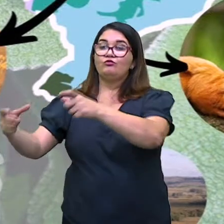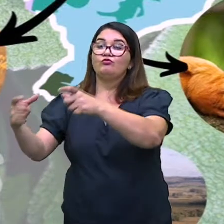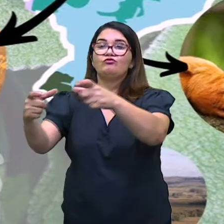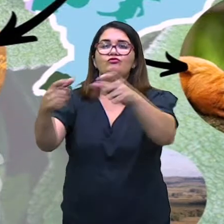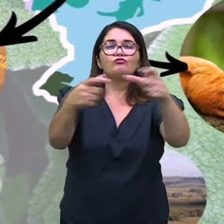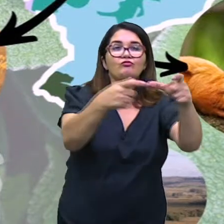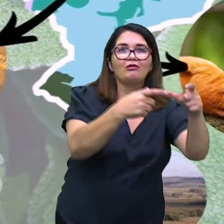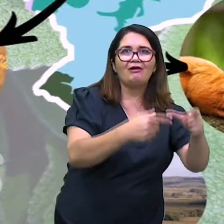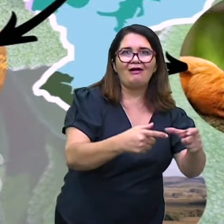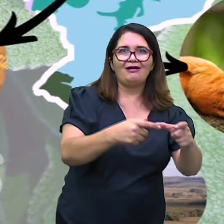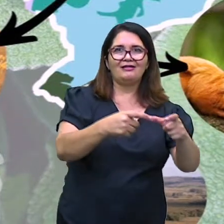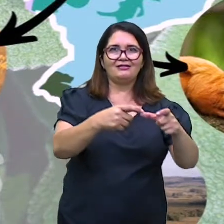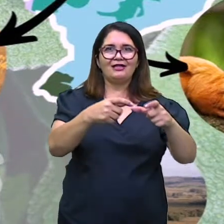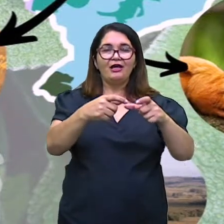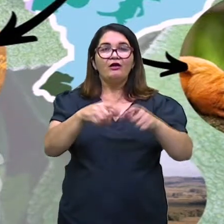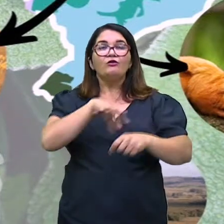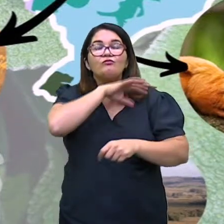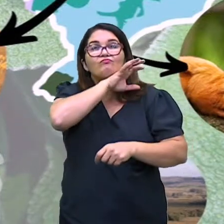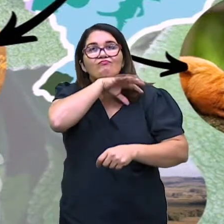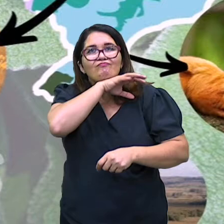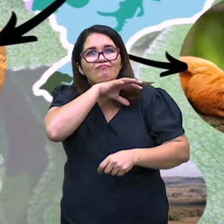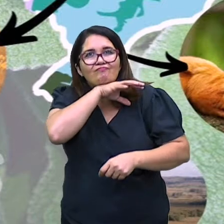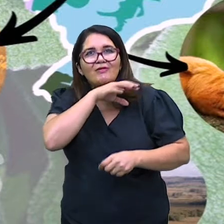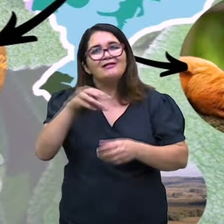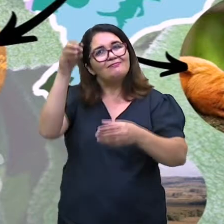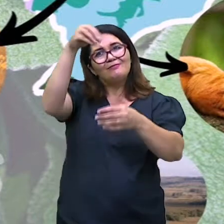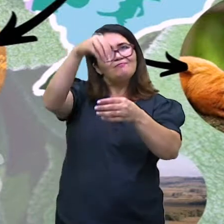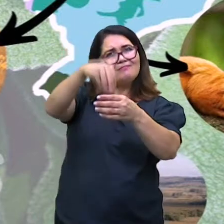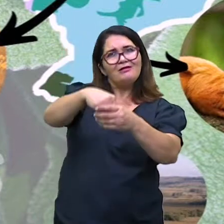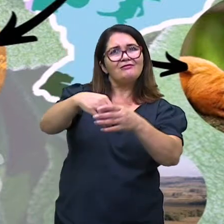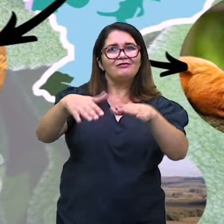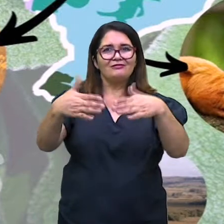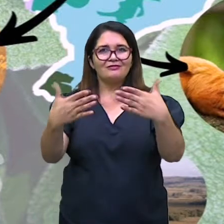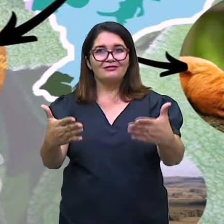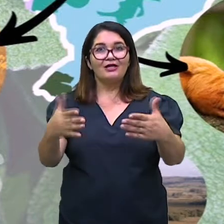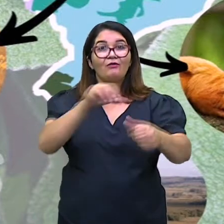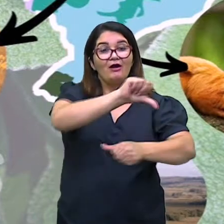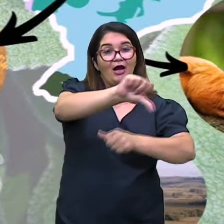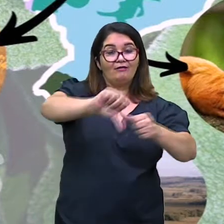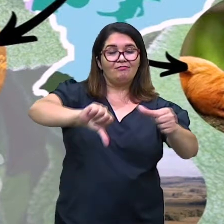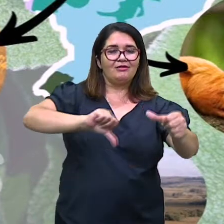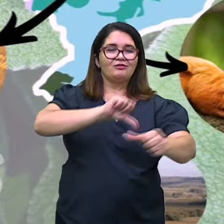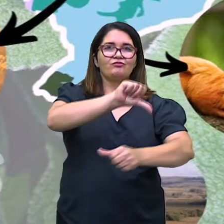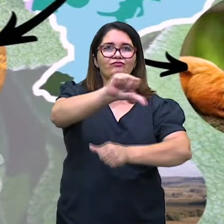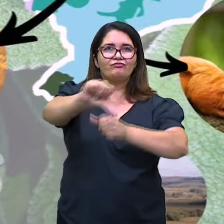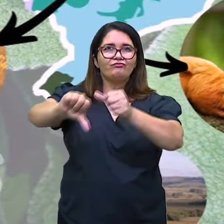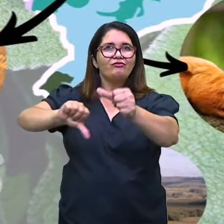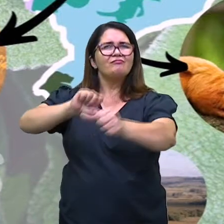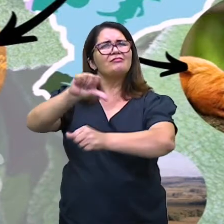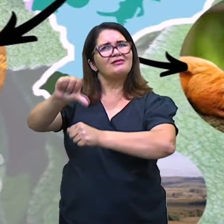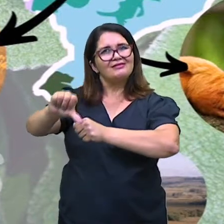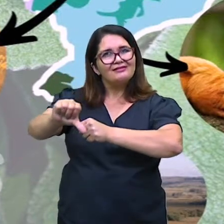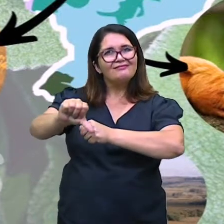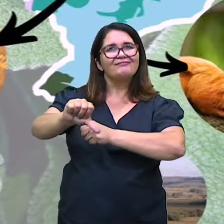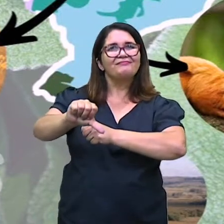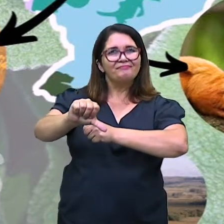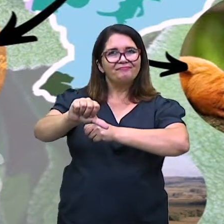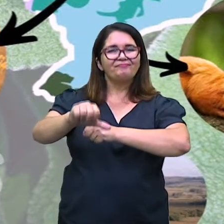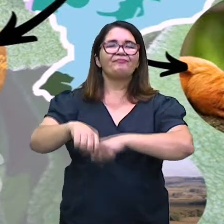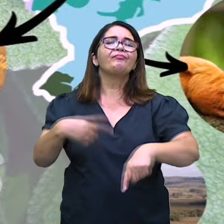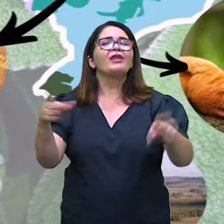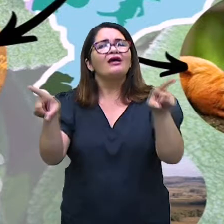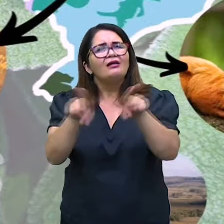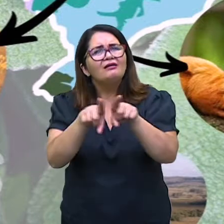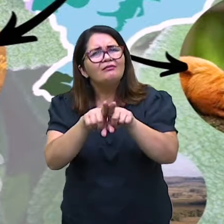tão próximos que se tornam bem parecidos, não é mesmo? E aí? O que mais a gente tem para falar